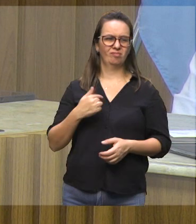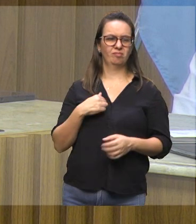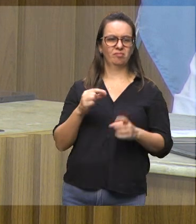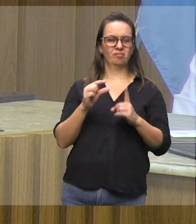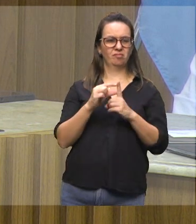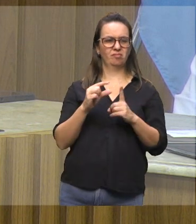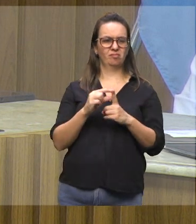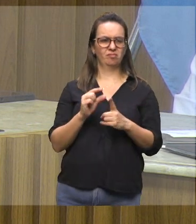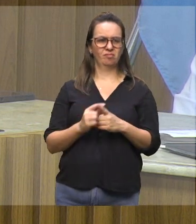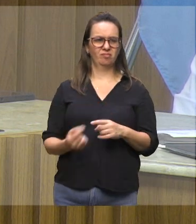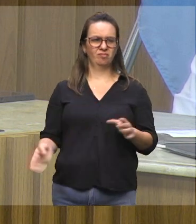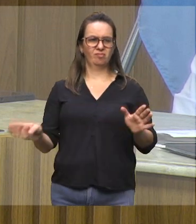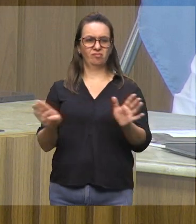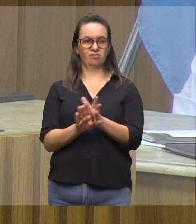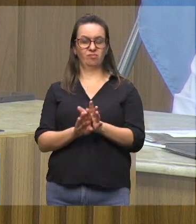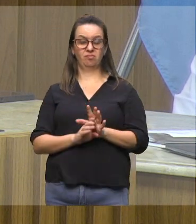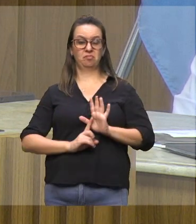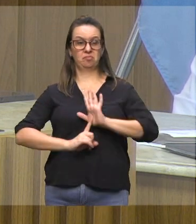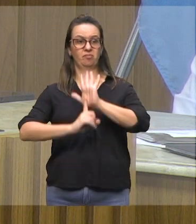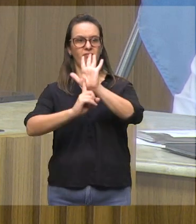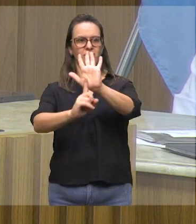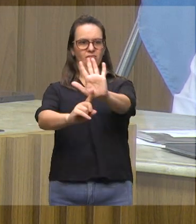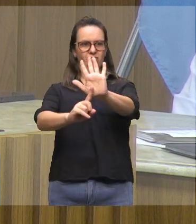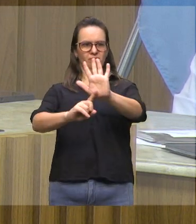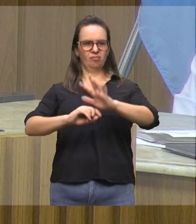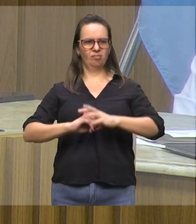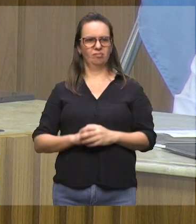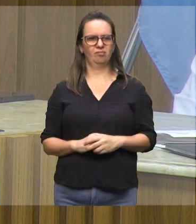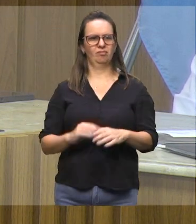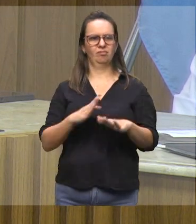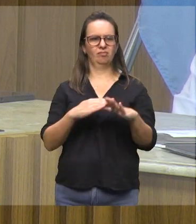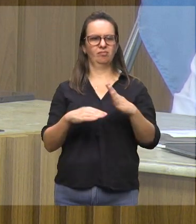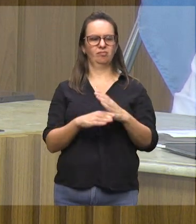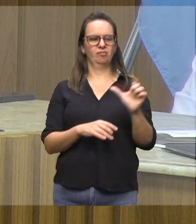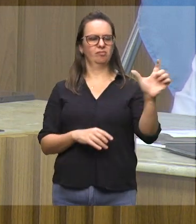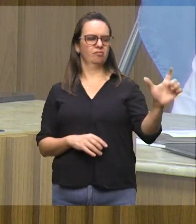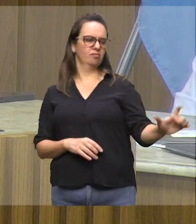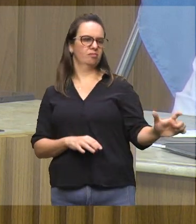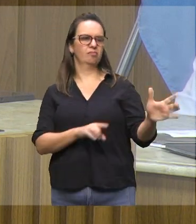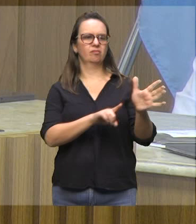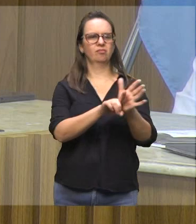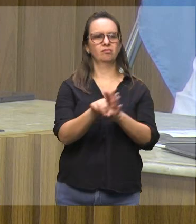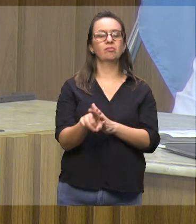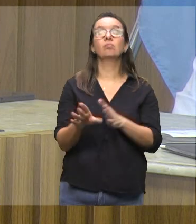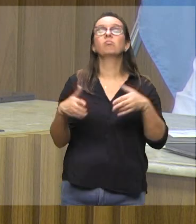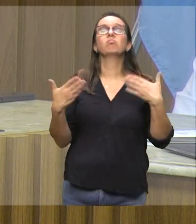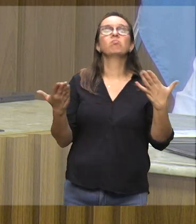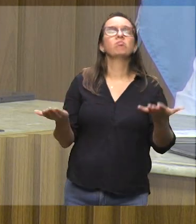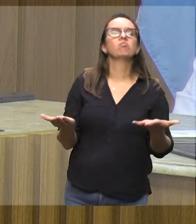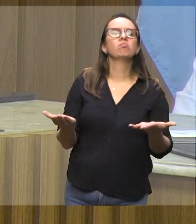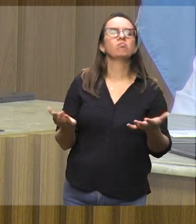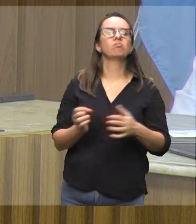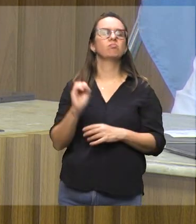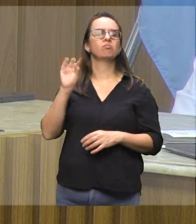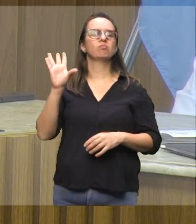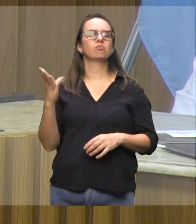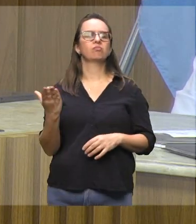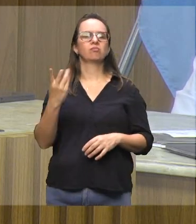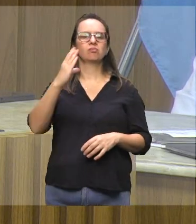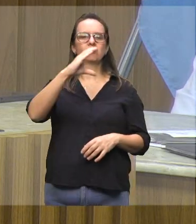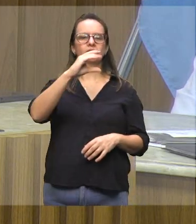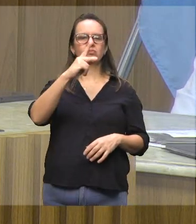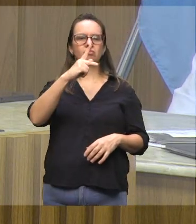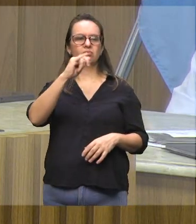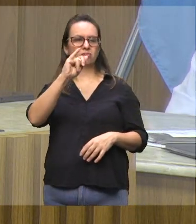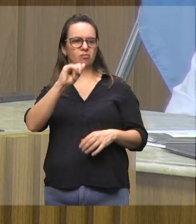de hoje de alertar para todos aqueles que perguntam o que está dando essa CPI, vai dar em pizza? Calma, gente,